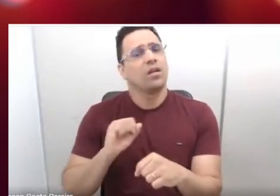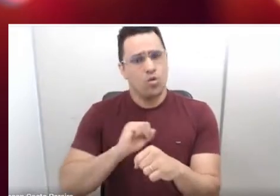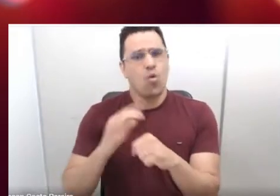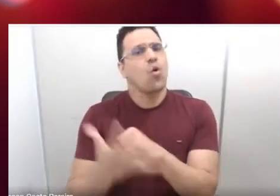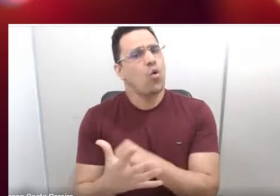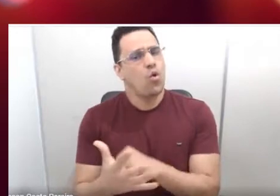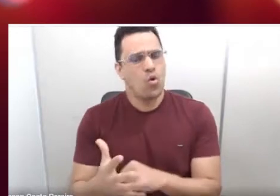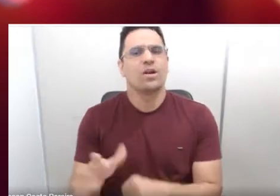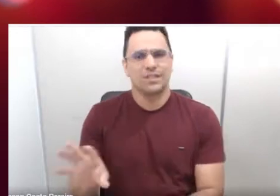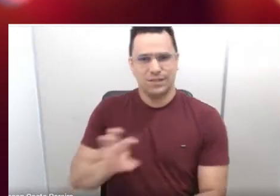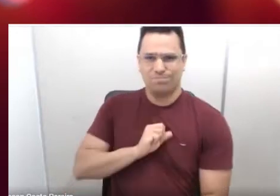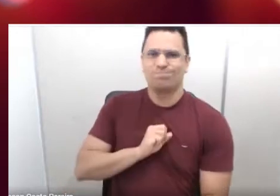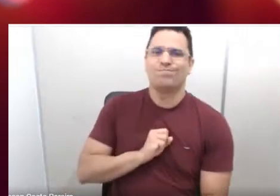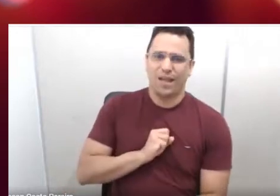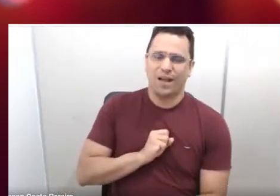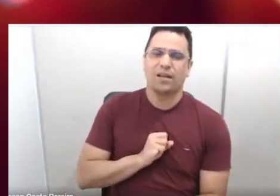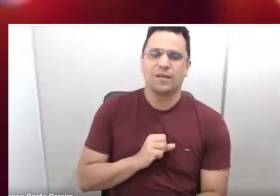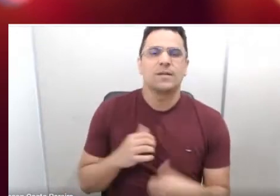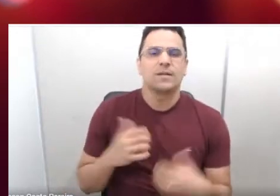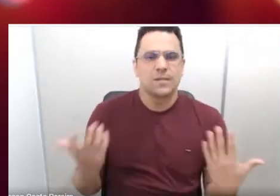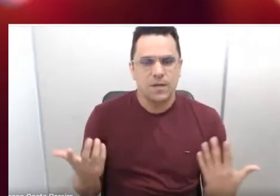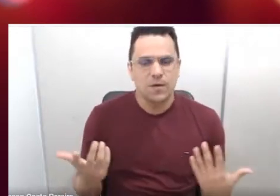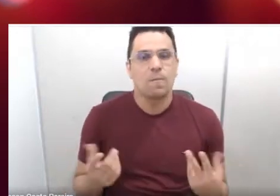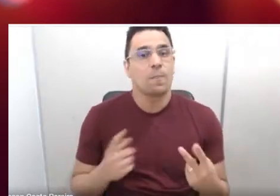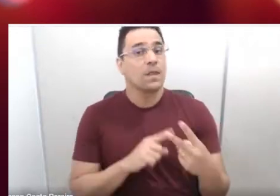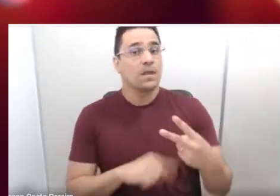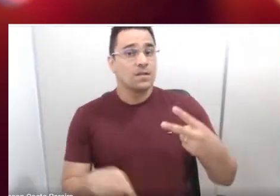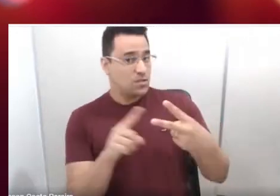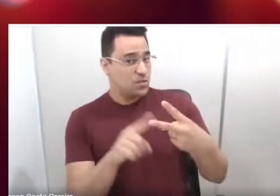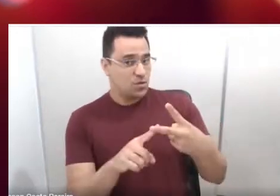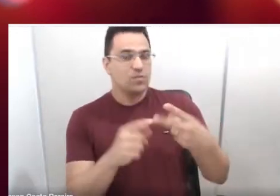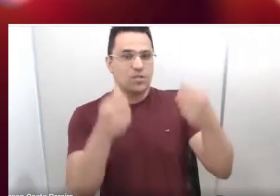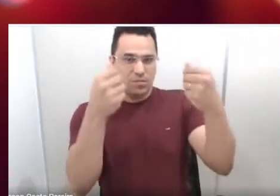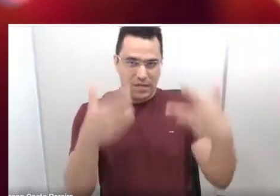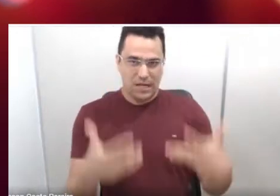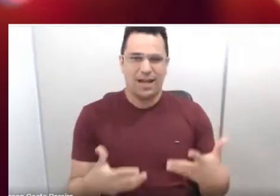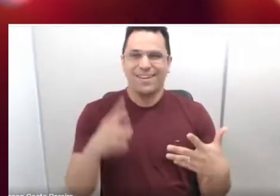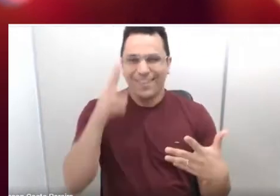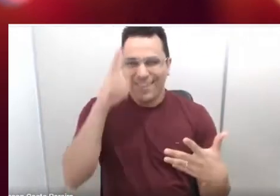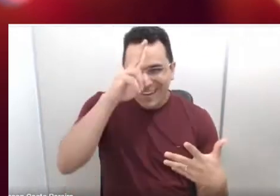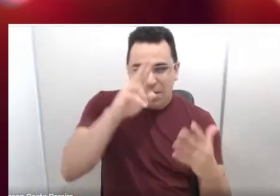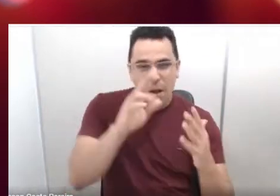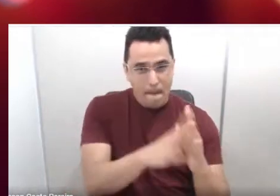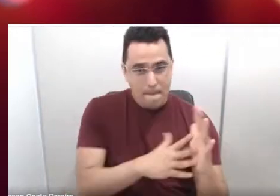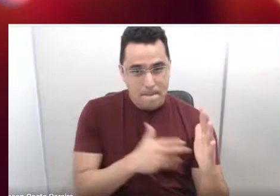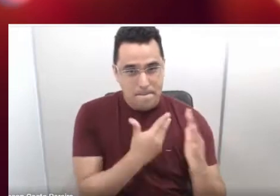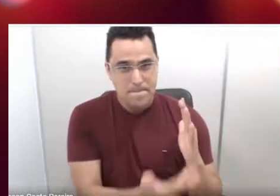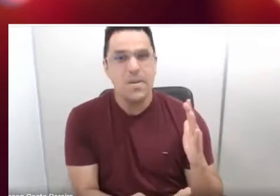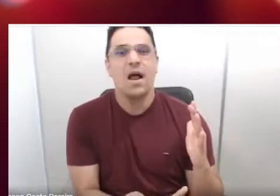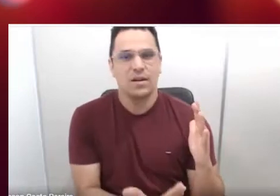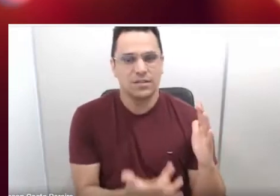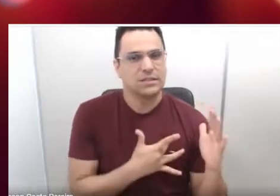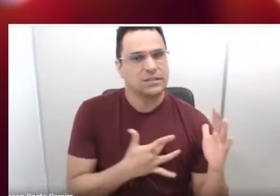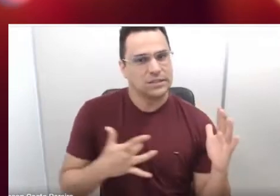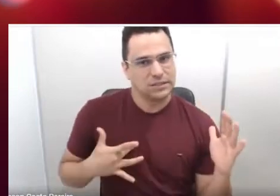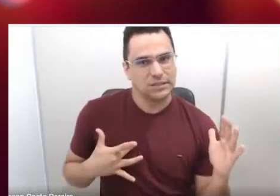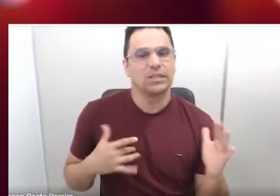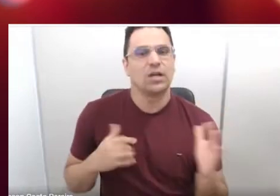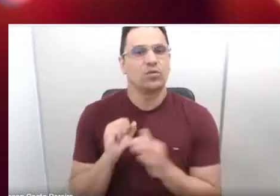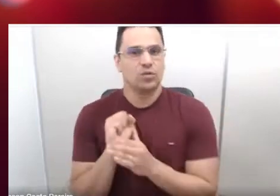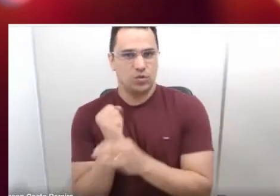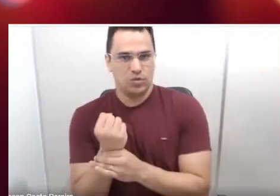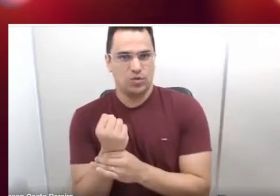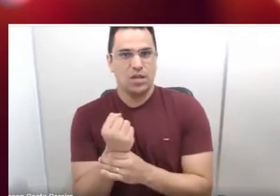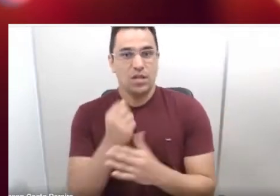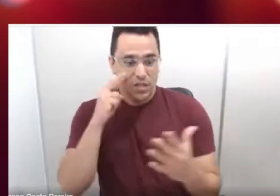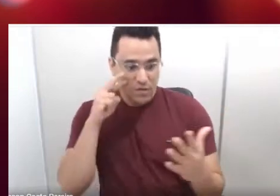isso tem um impacto muito grande. A segunda coisa a se dizer é sobre o plano de biossegurança, que deu uma esperança, né, para a gente, enquanto estudante, quando